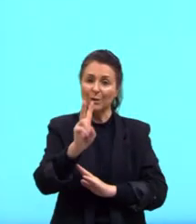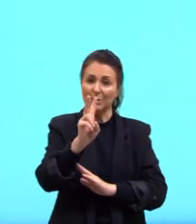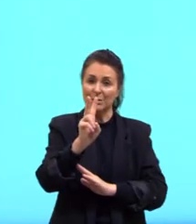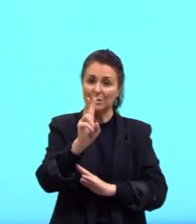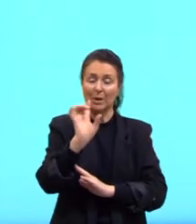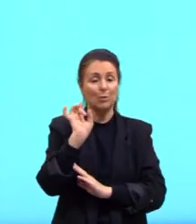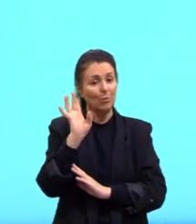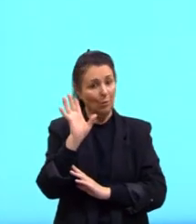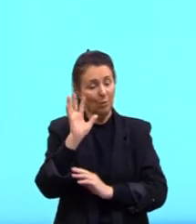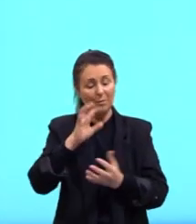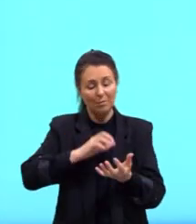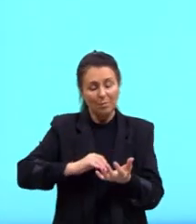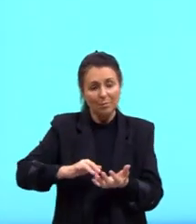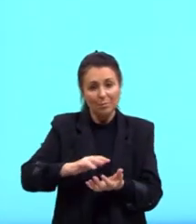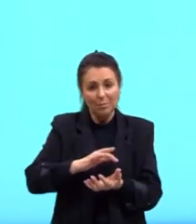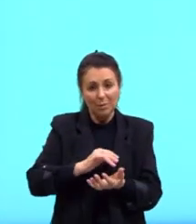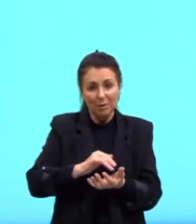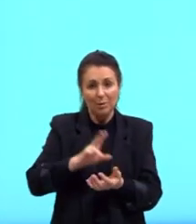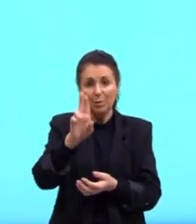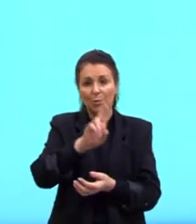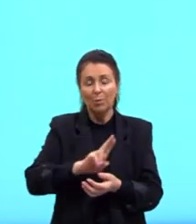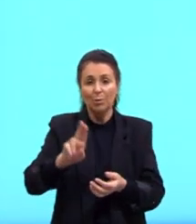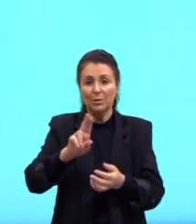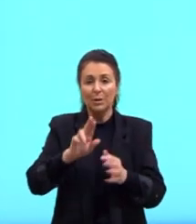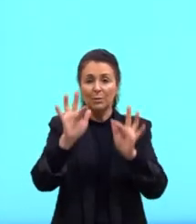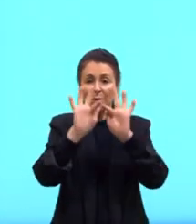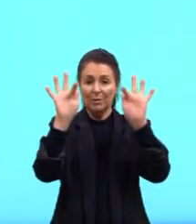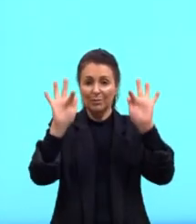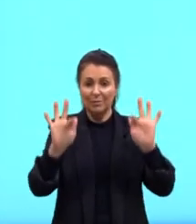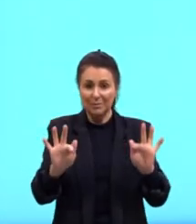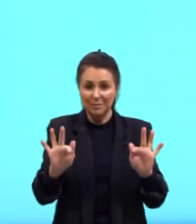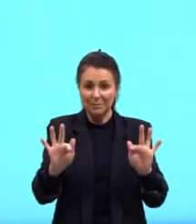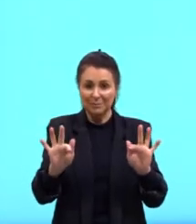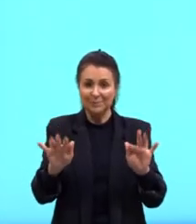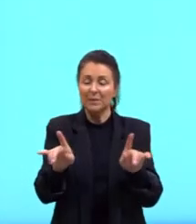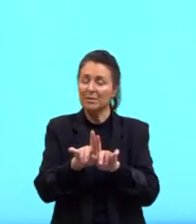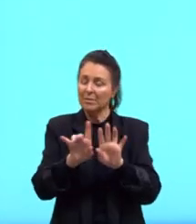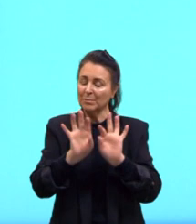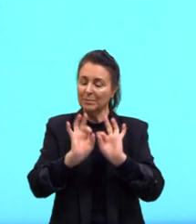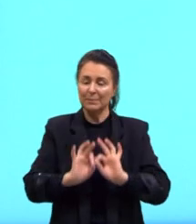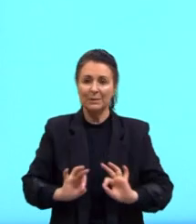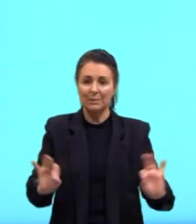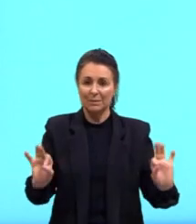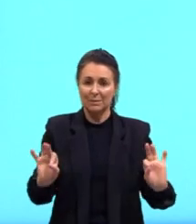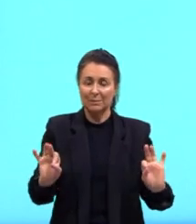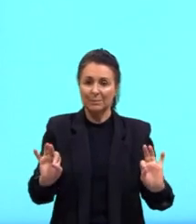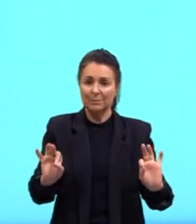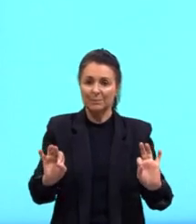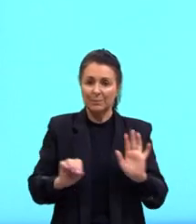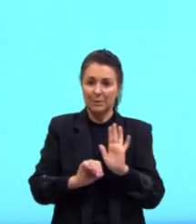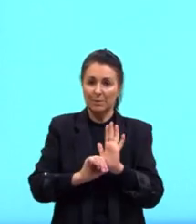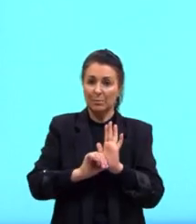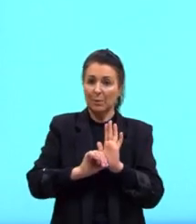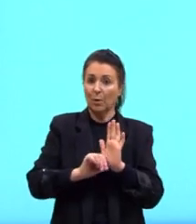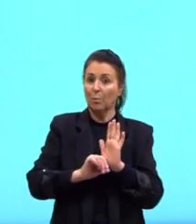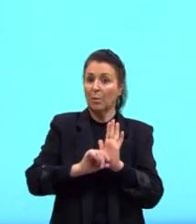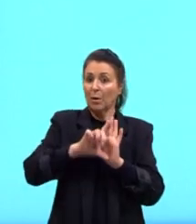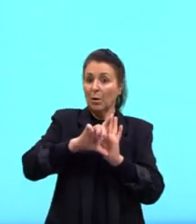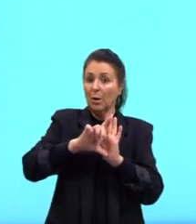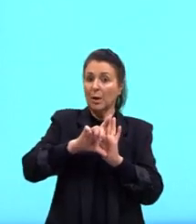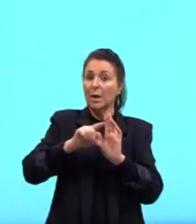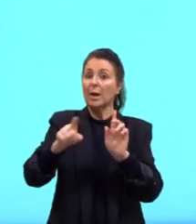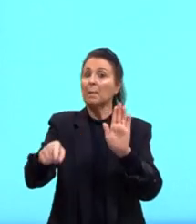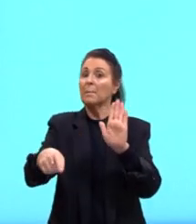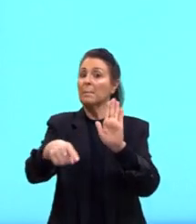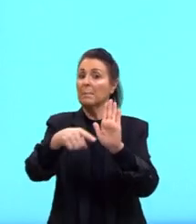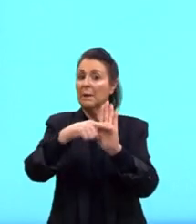É só eu calcular né através da fórmula que também é simples é o maior menos o menor